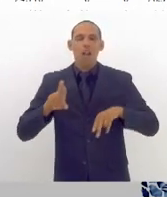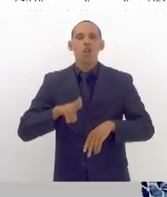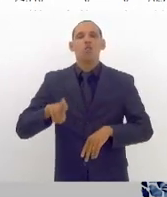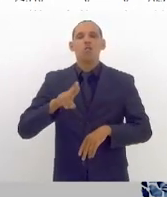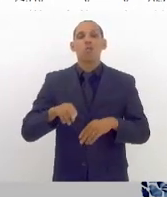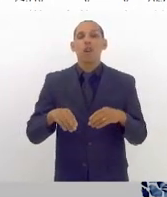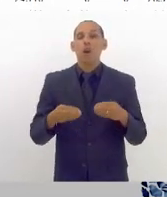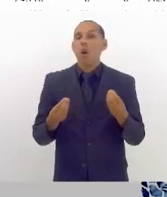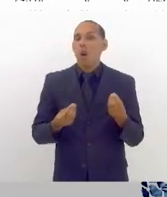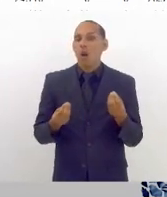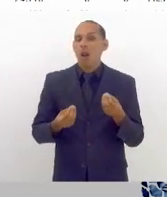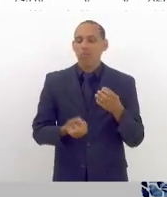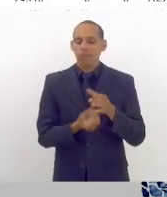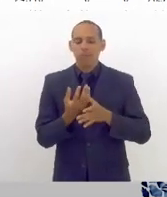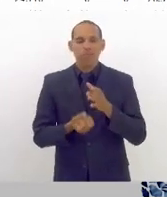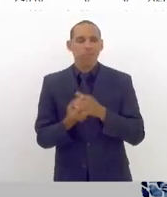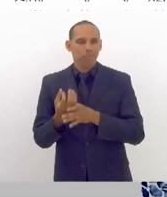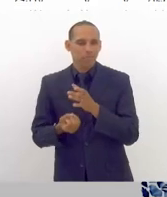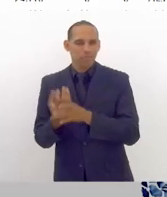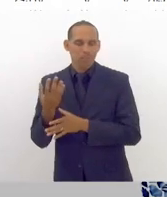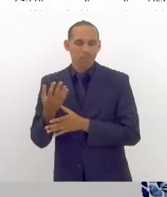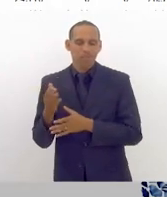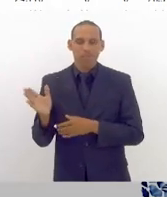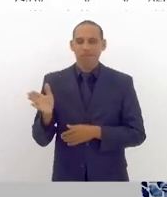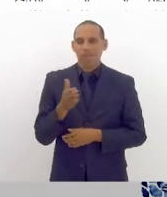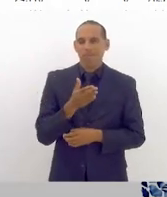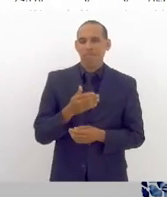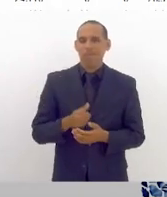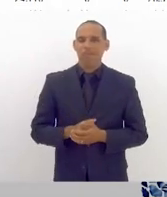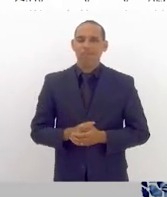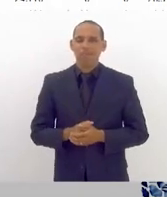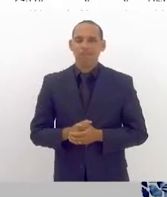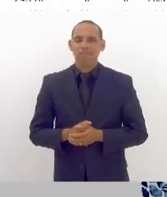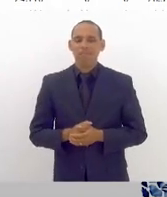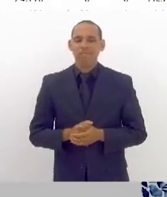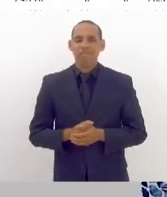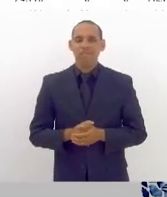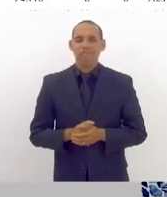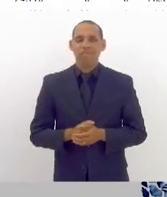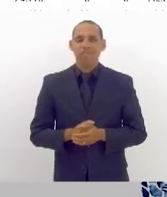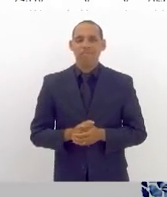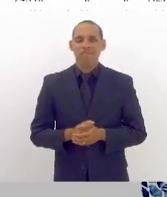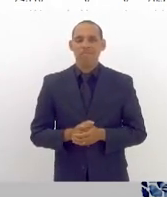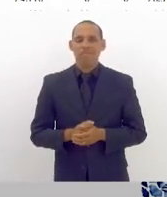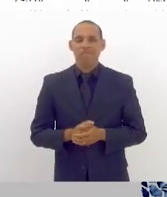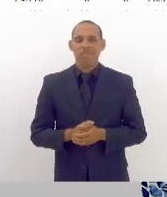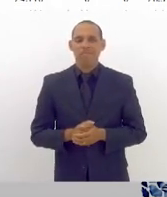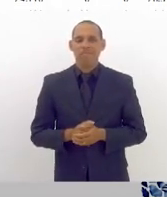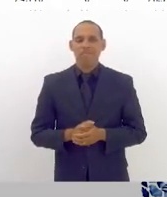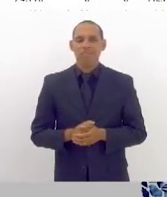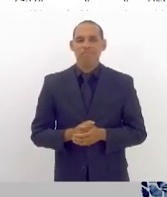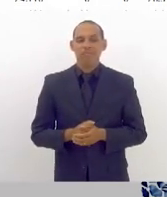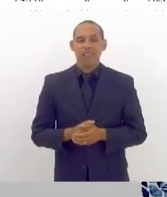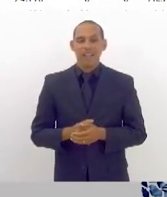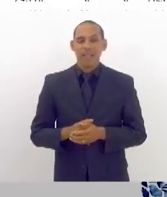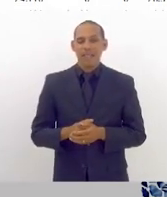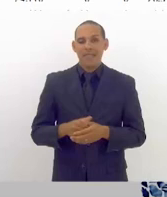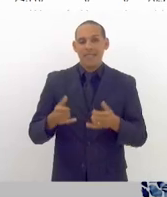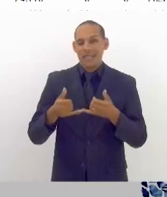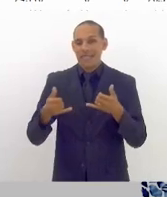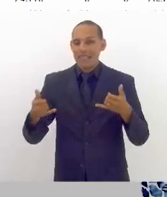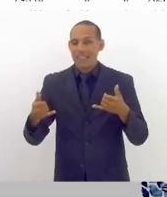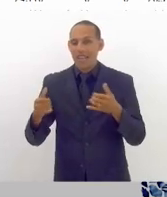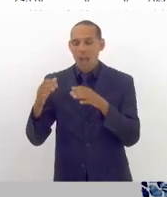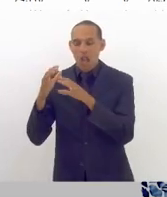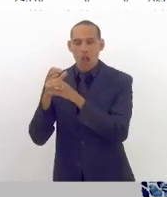processo produtivo pode seguir ali na linha de totais a gente vai ter